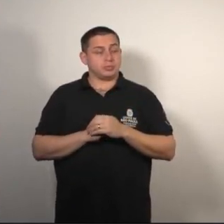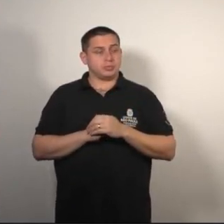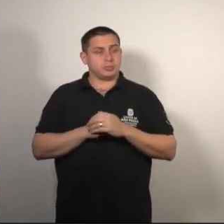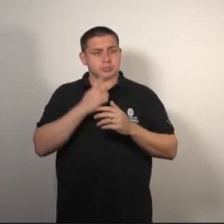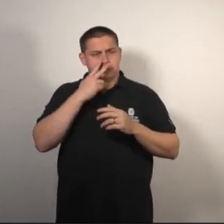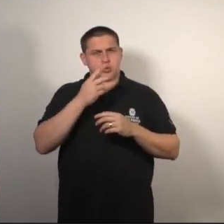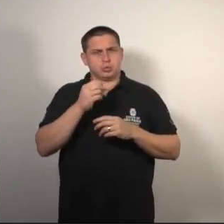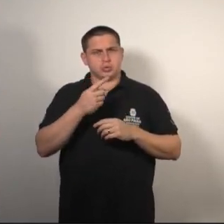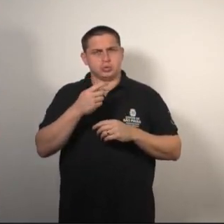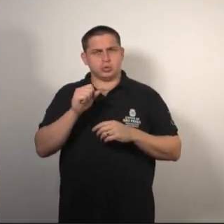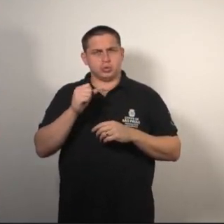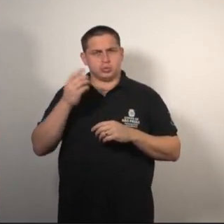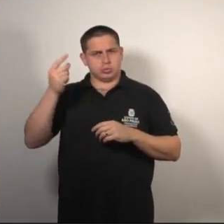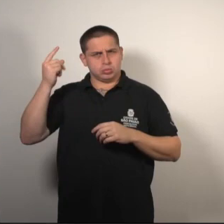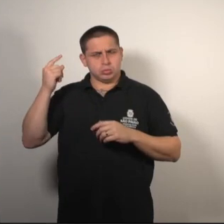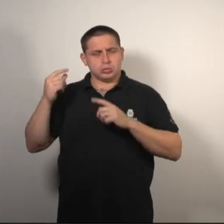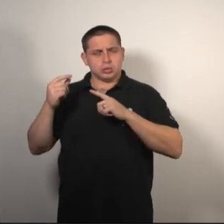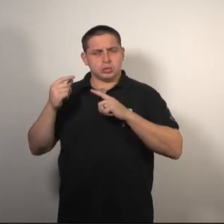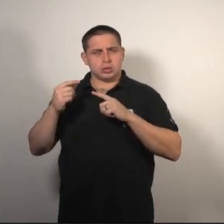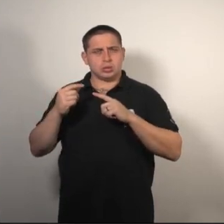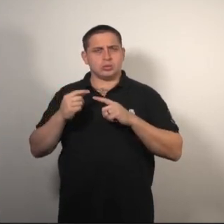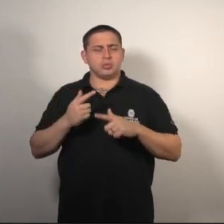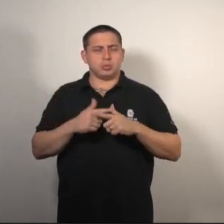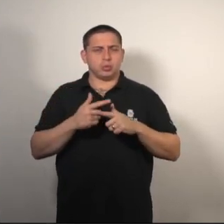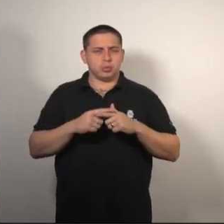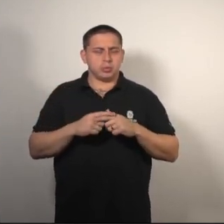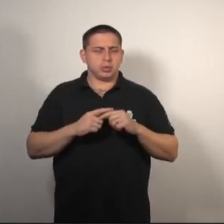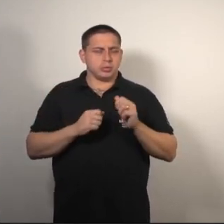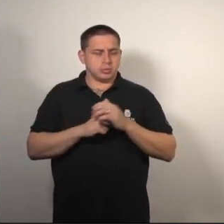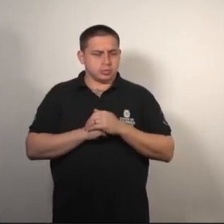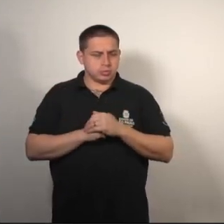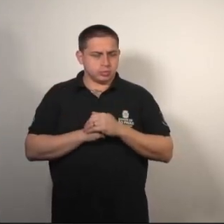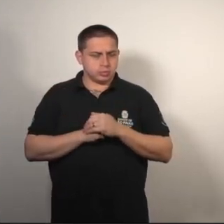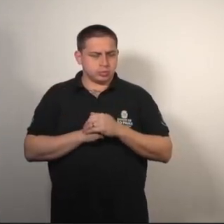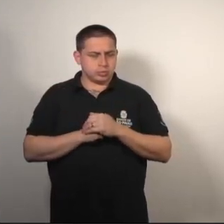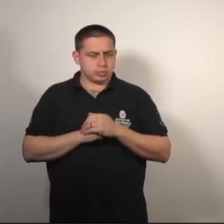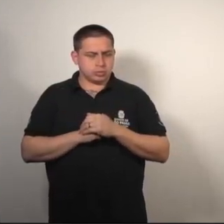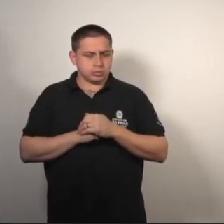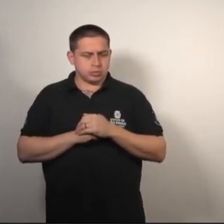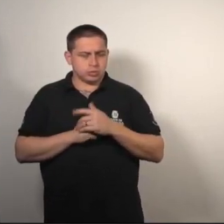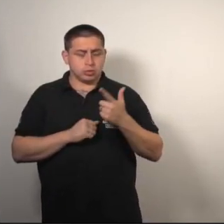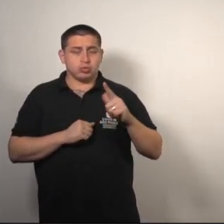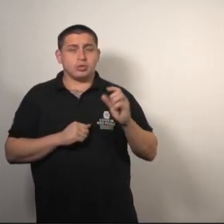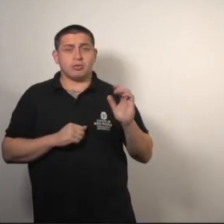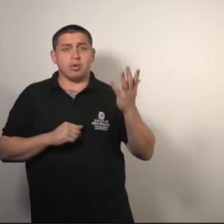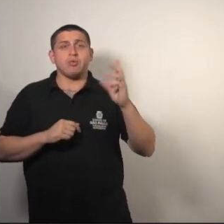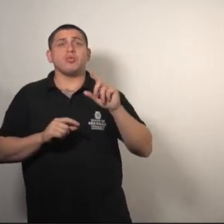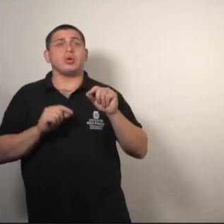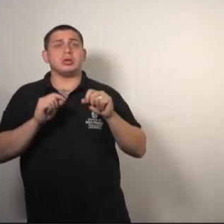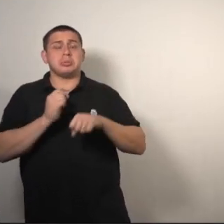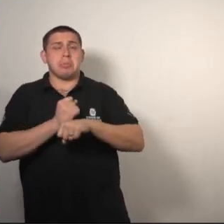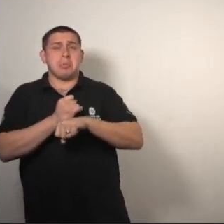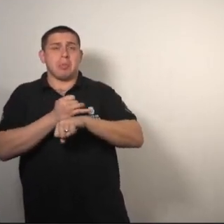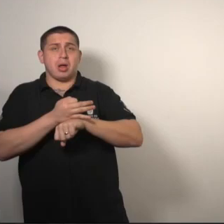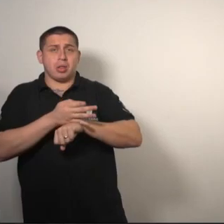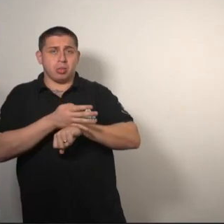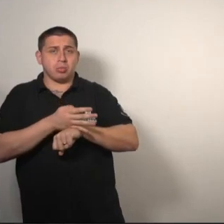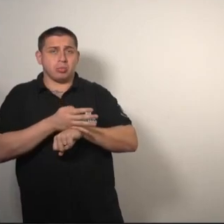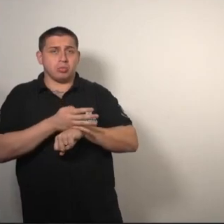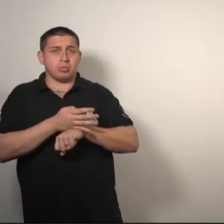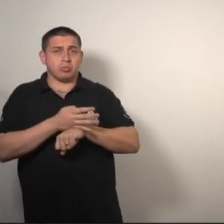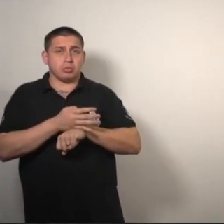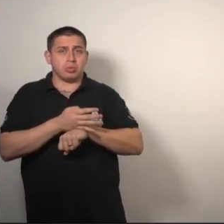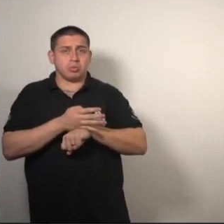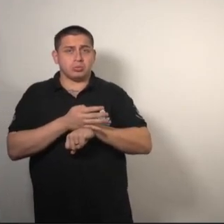feriado, nós tivemos, a cidade teve uma sorte enorme de não ter tido, né, de acontecer de madrugada, depois de um dia que tinha